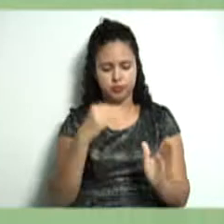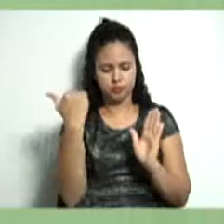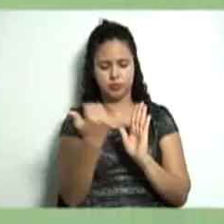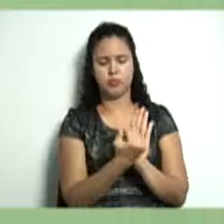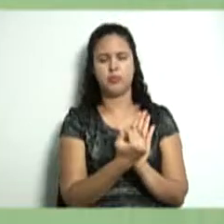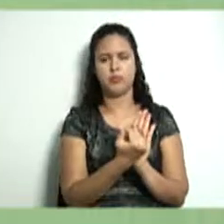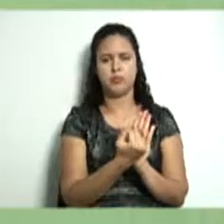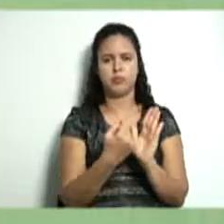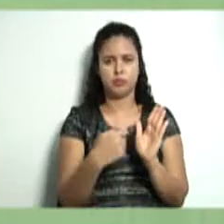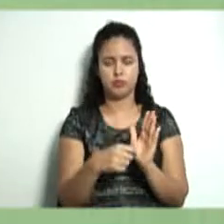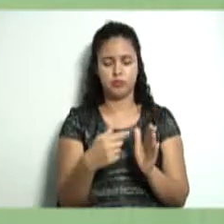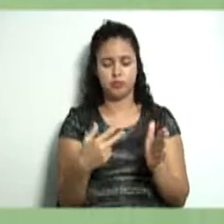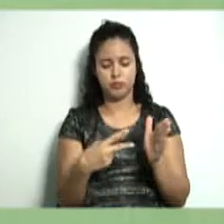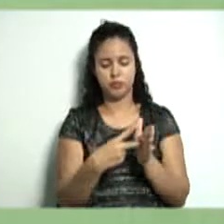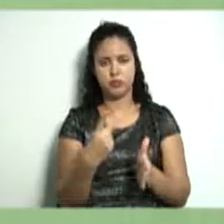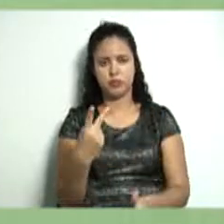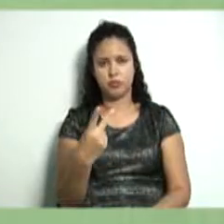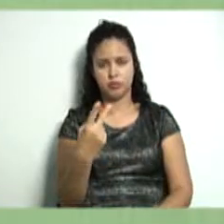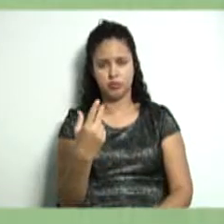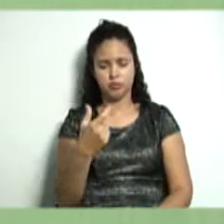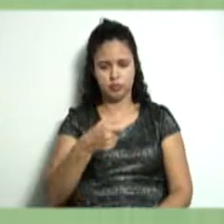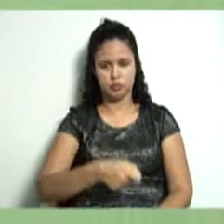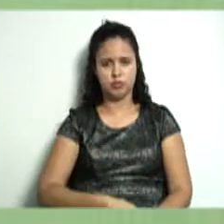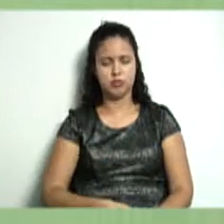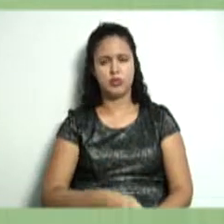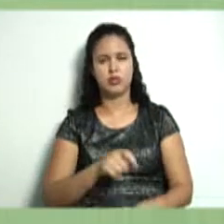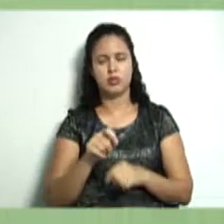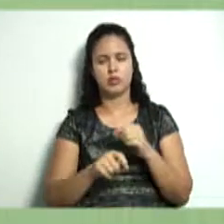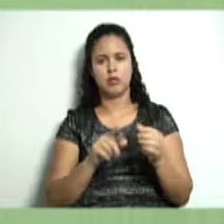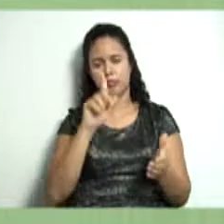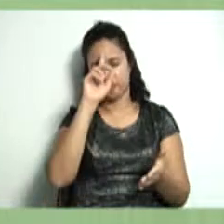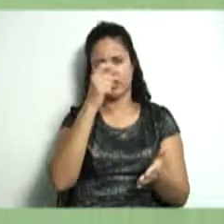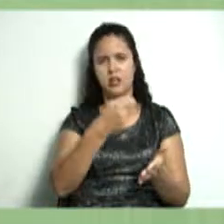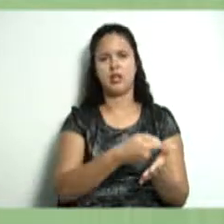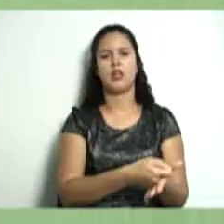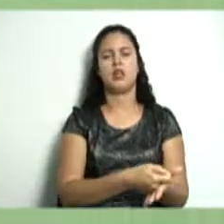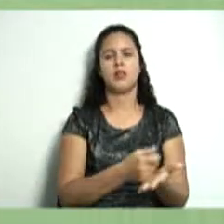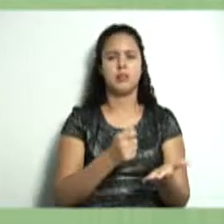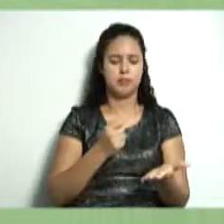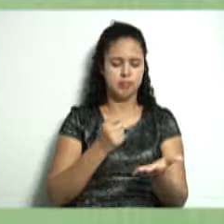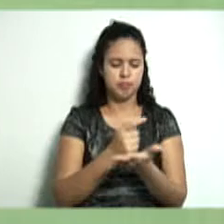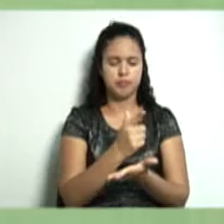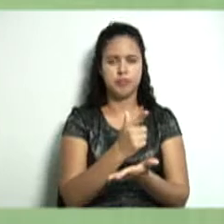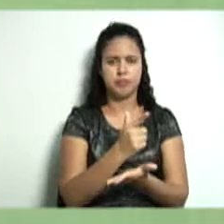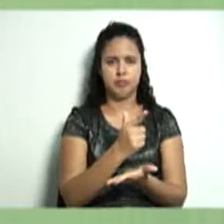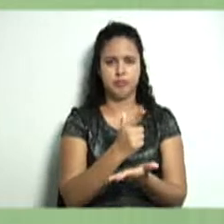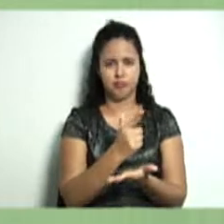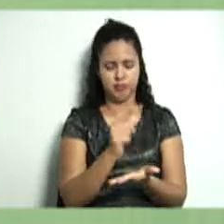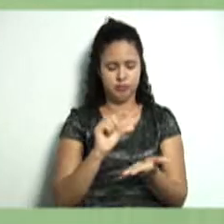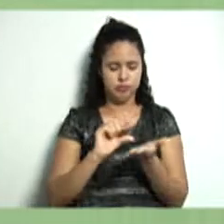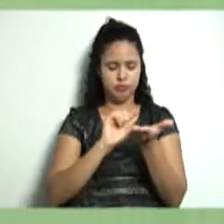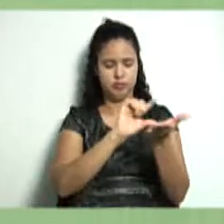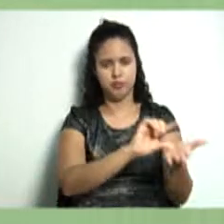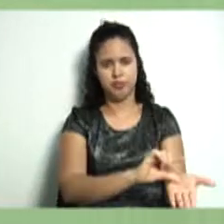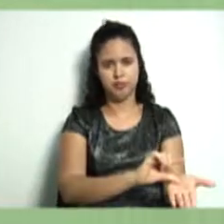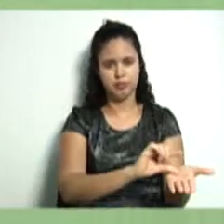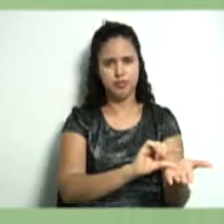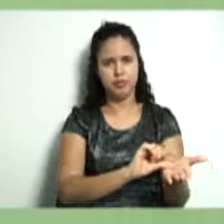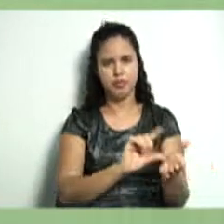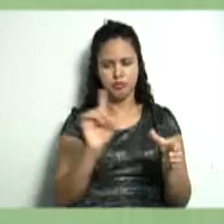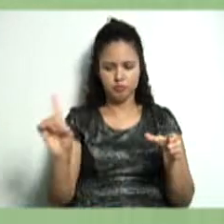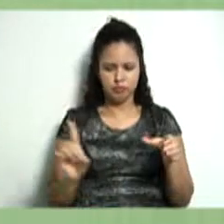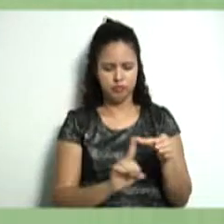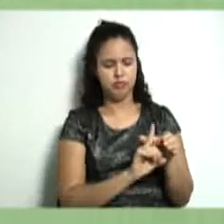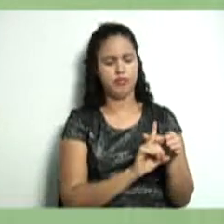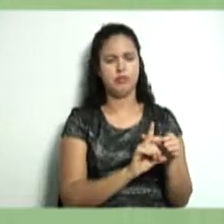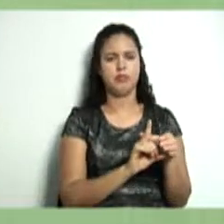obrigação é efetuar pagamento da cota capital fixada para ingressar nas cooperativas. Vocês sabem, e a